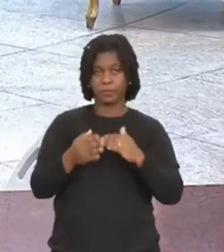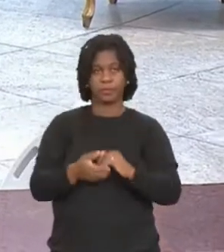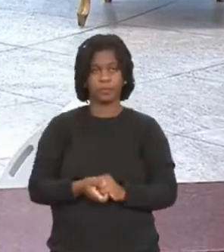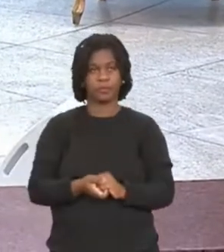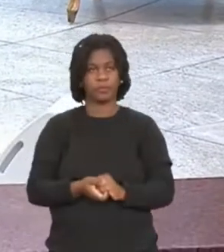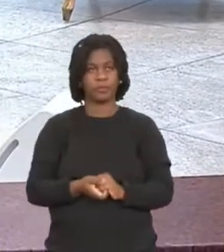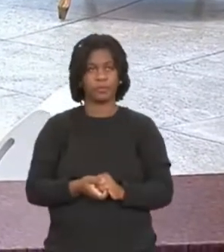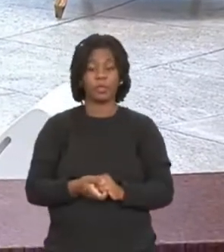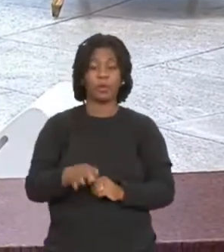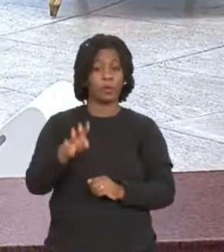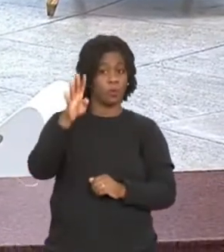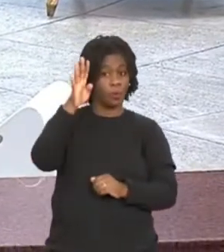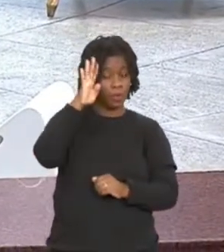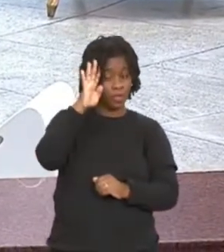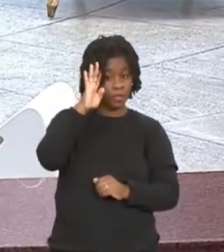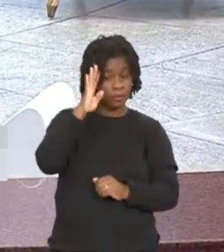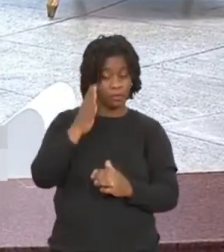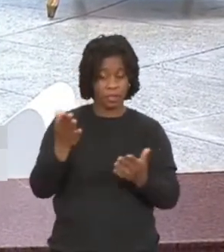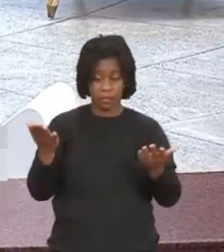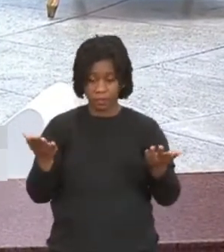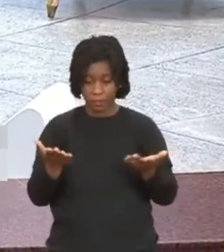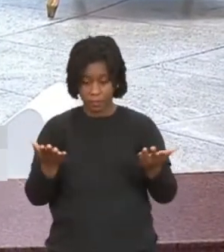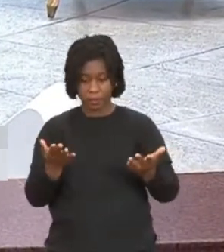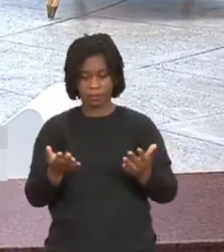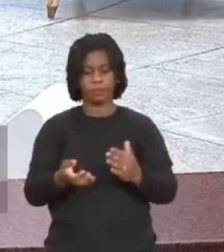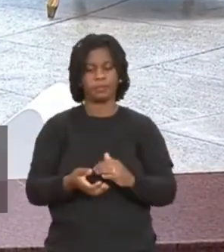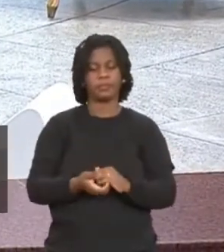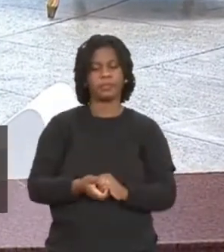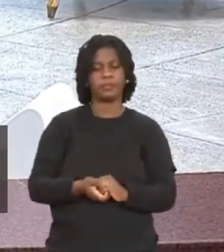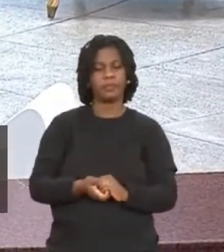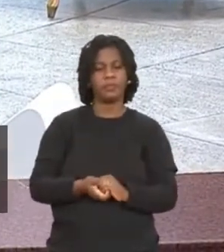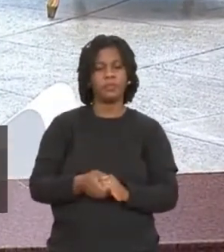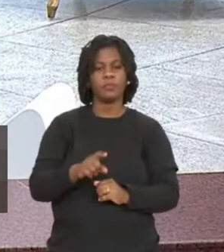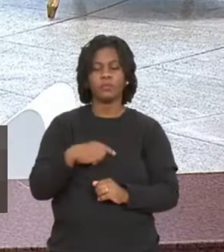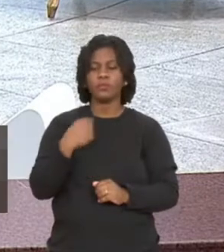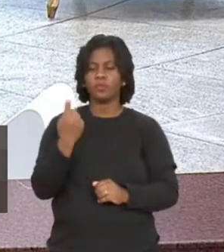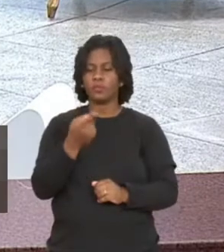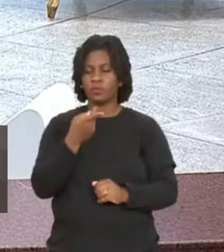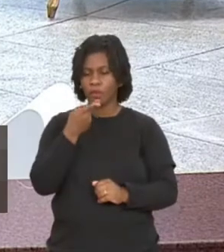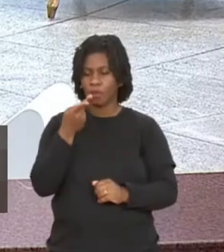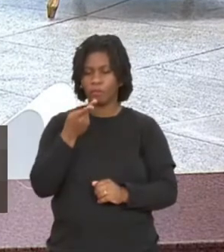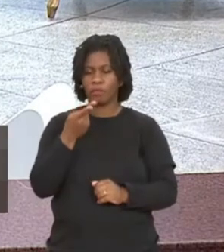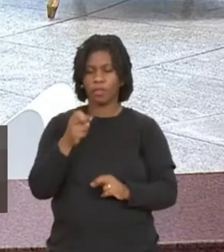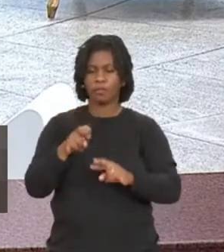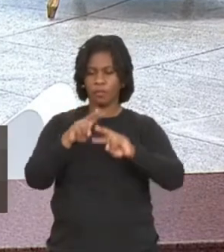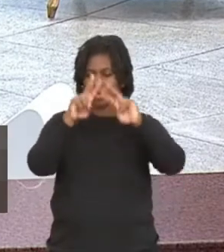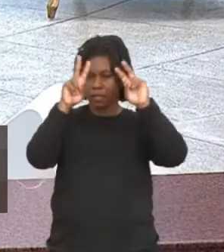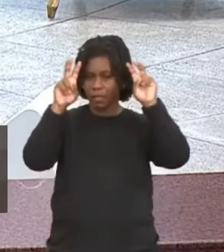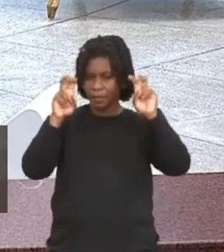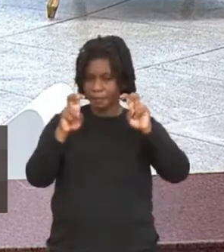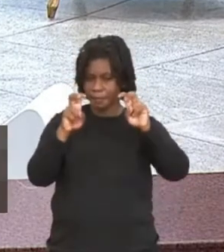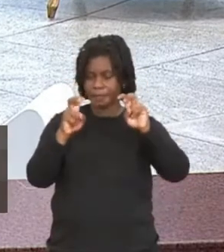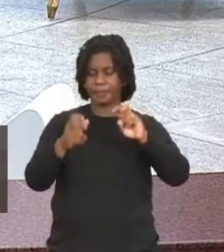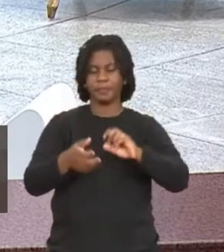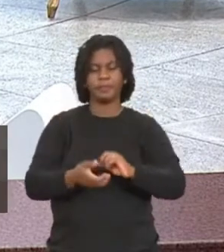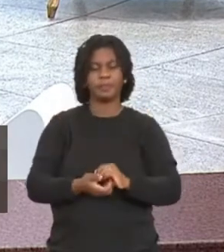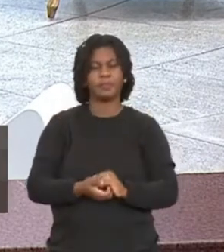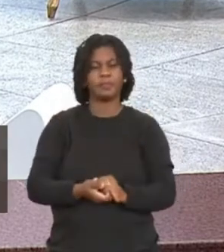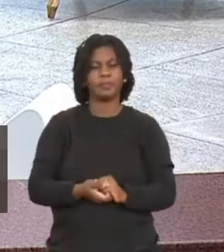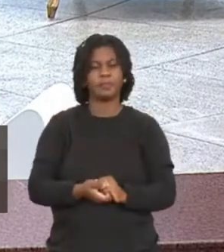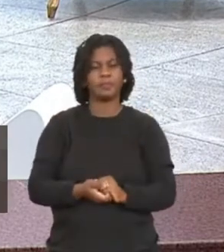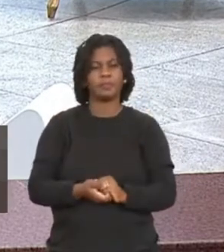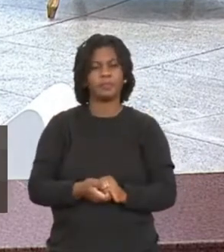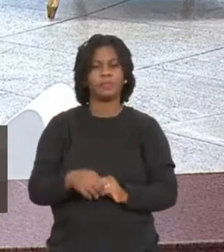Nesta quarta-feira, nós vamos falar de um assunto